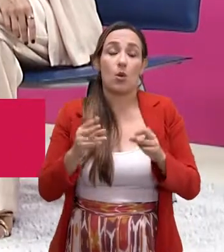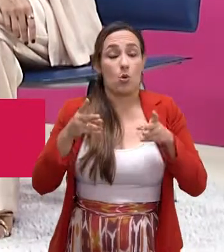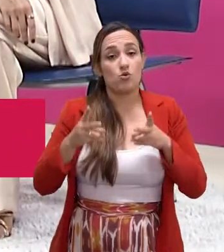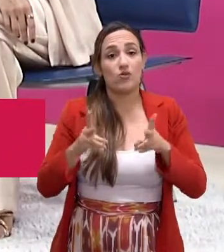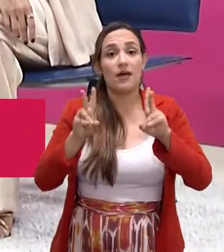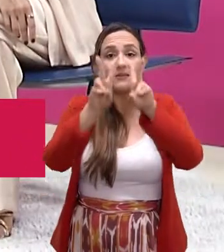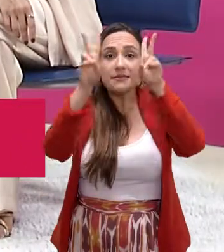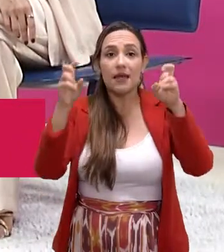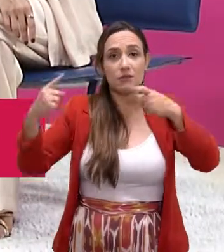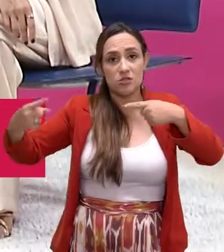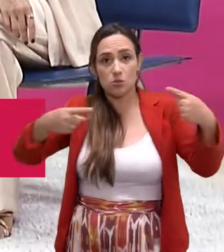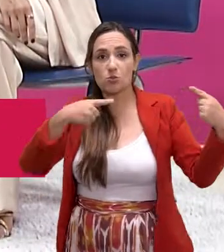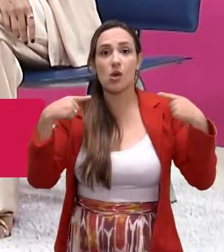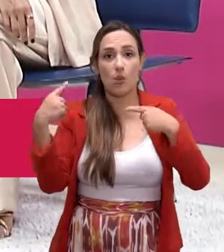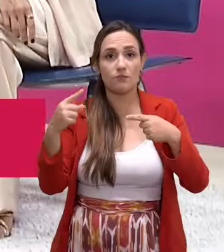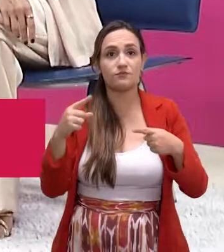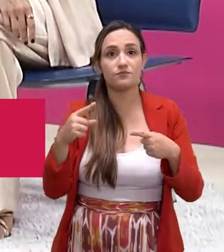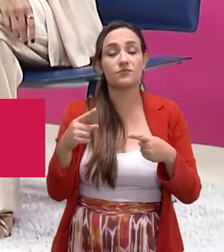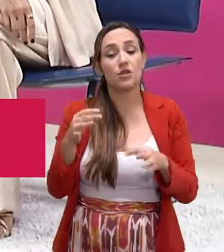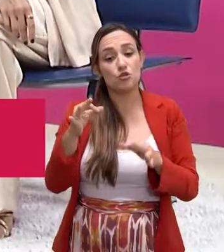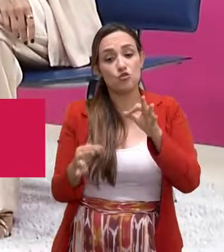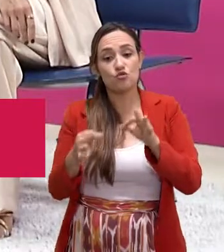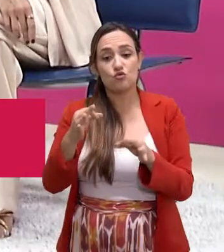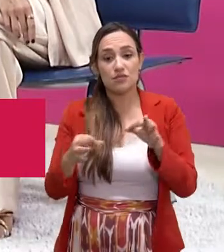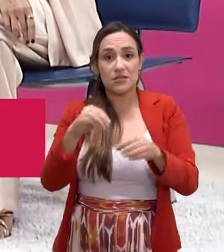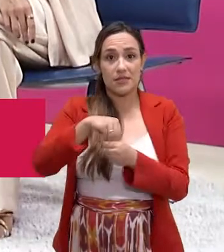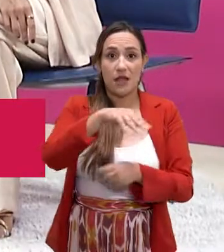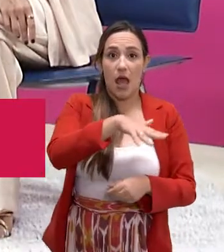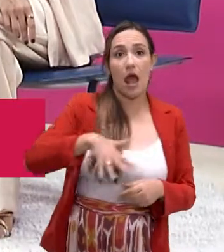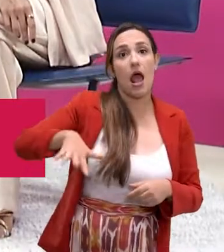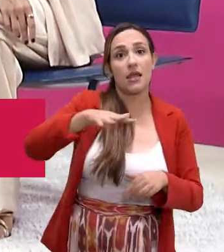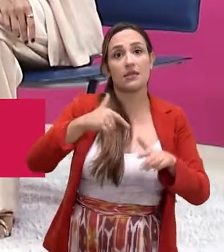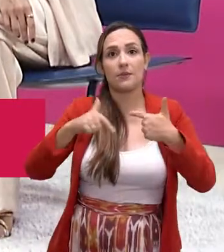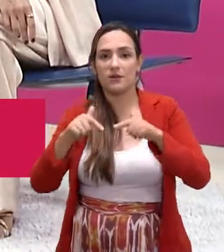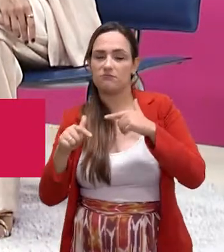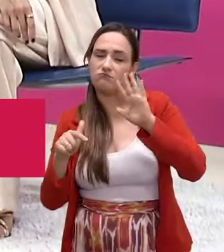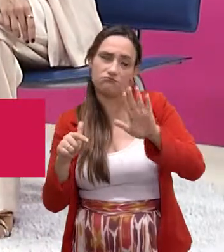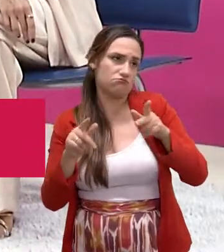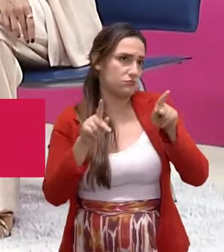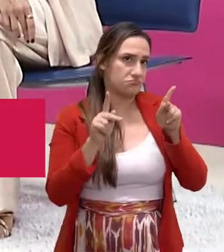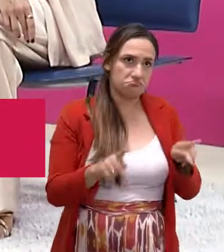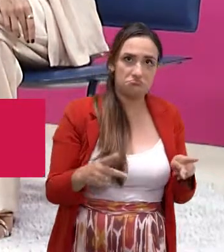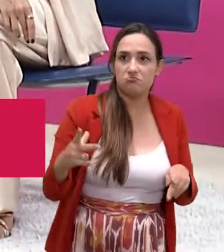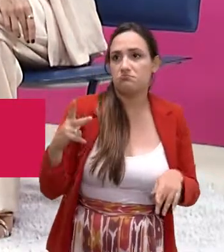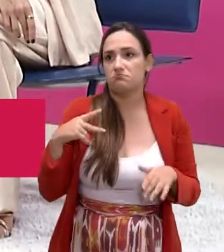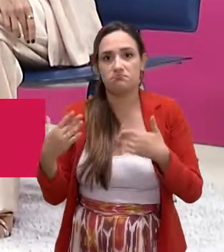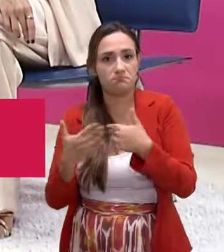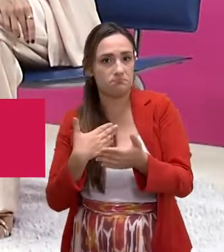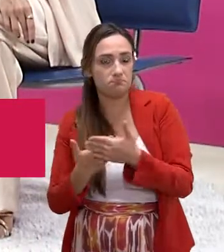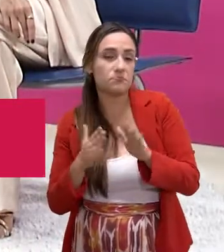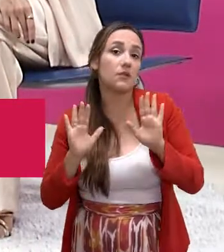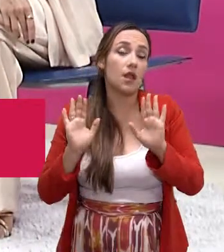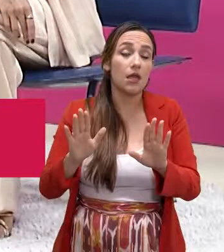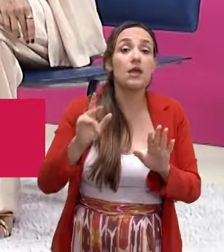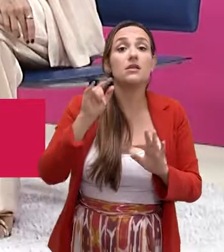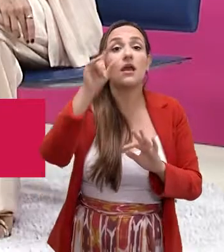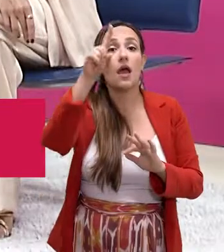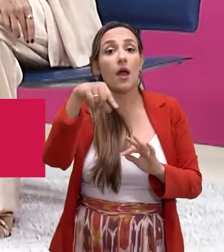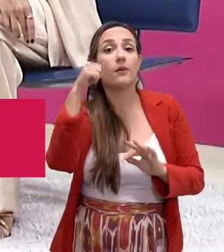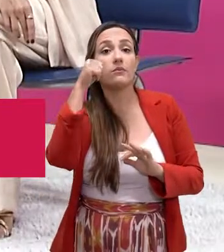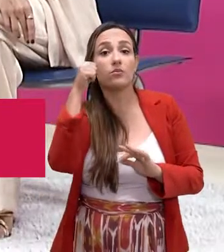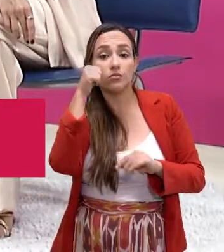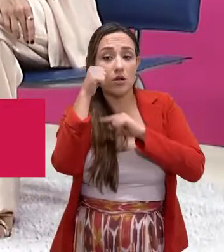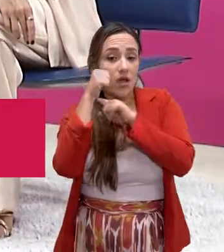discussões sobre a justiça dentro dos ambientes corporativos, sejam eles públicos ou privados, e também a inserção dessa mulher que